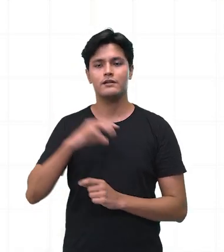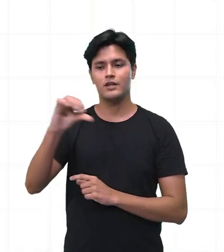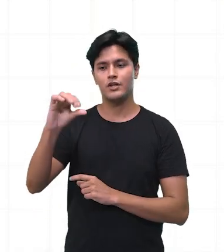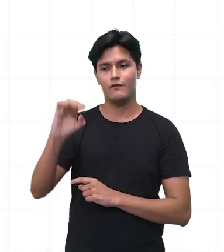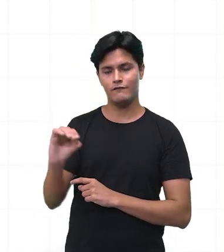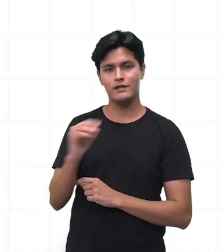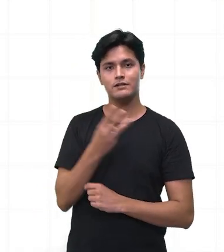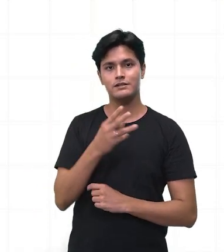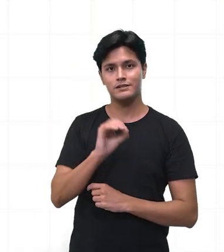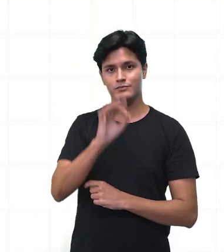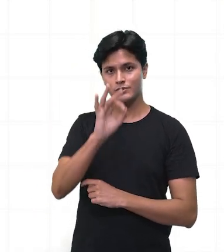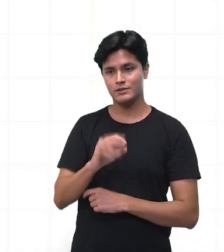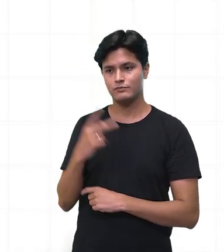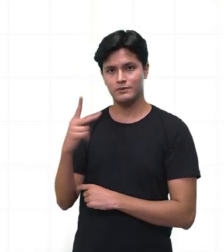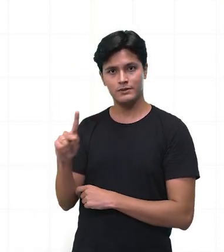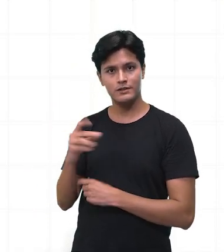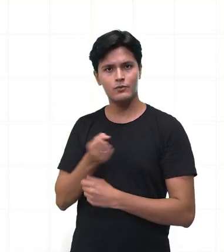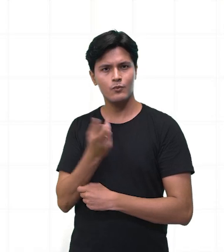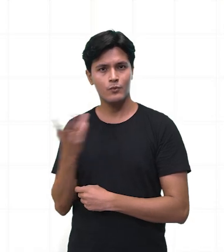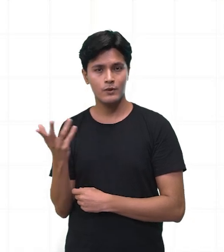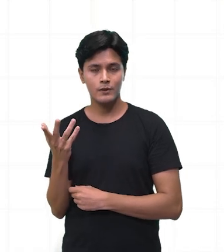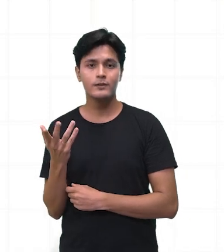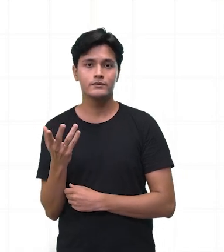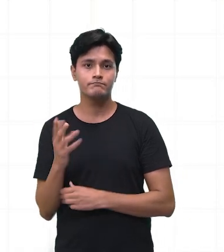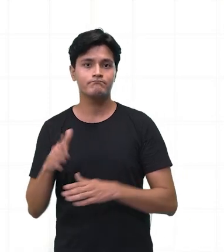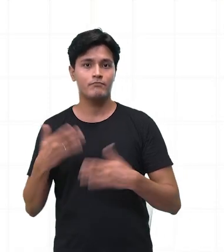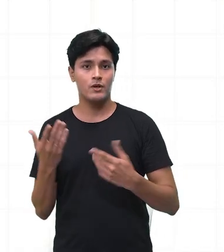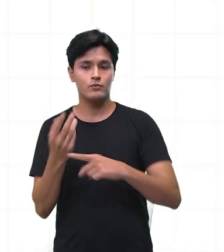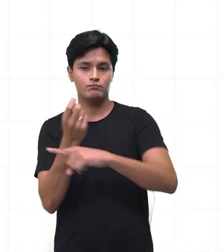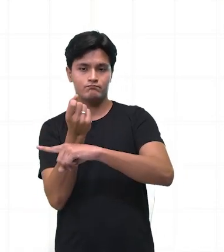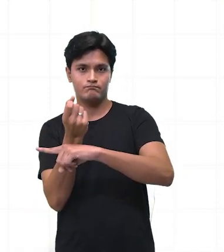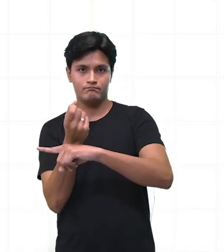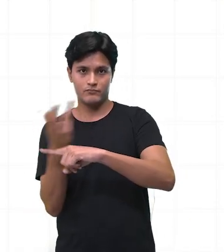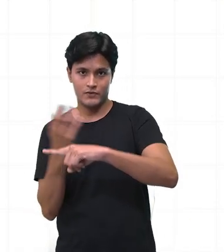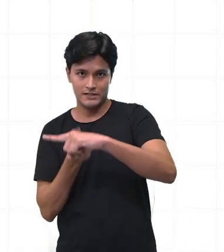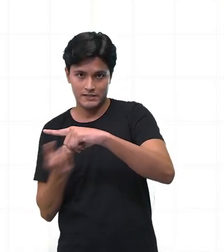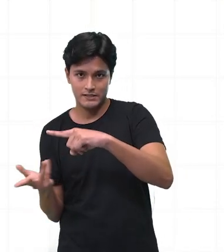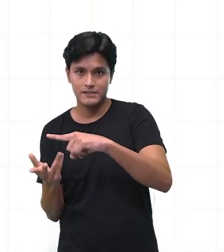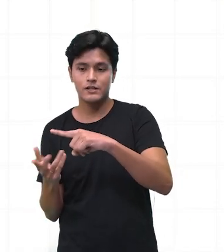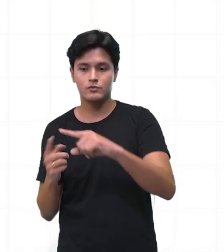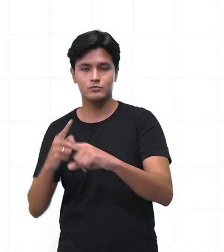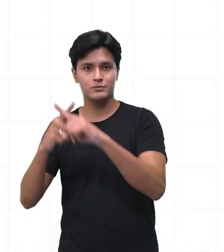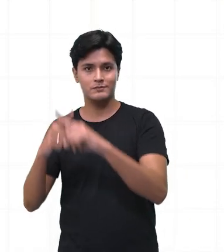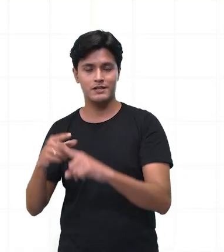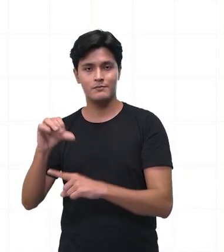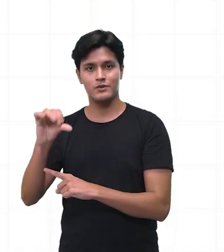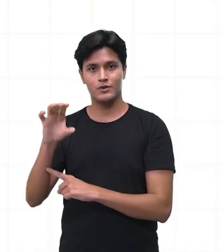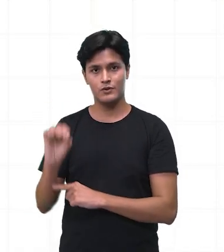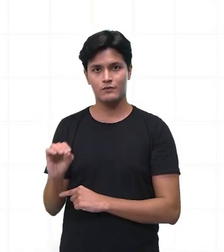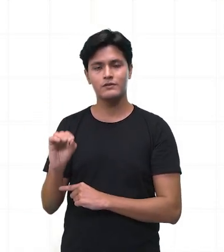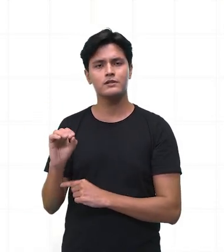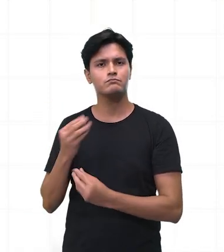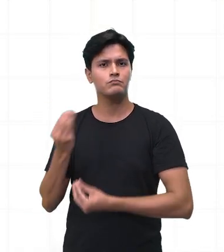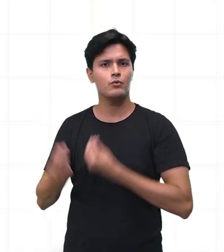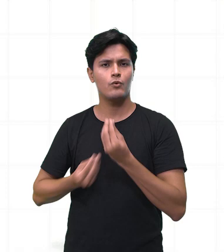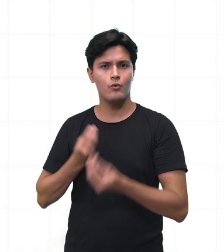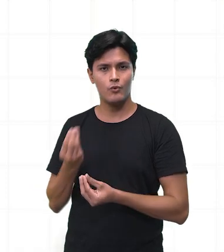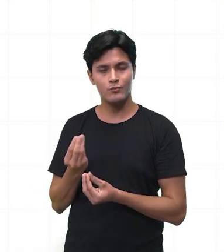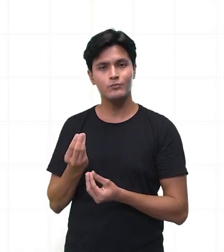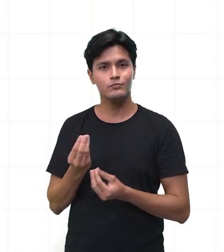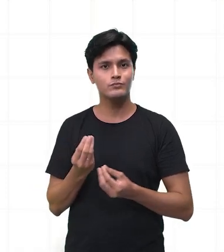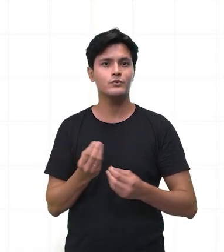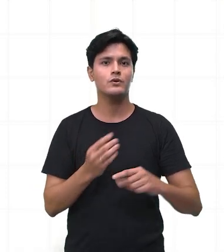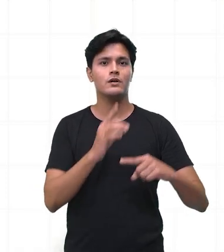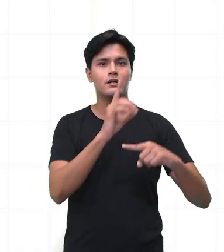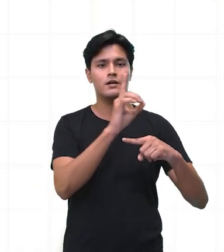Então, eu vou pegar a fração e vou multiplicar por 90. E como é que a gente multiplica a mesma fração? Numerador com